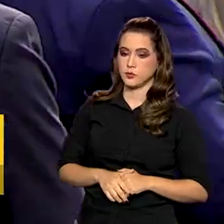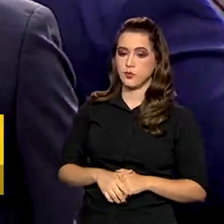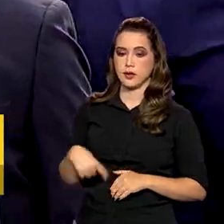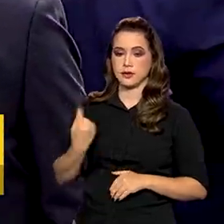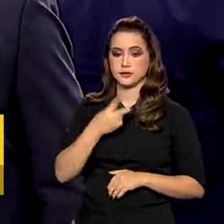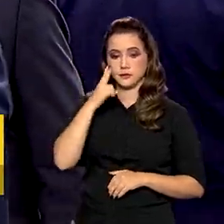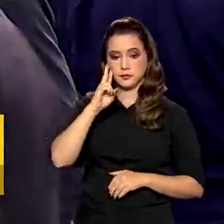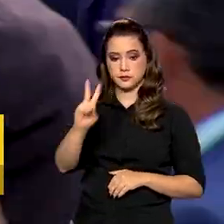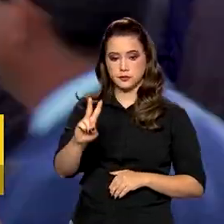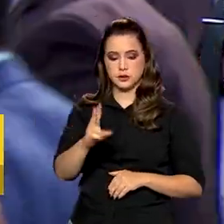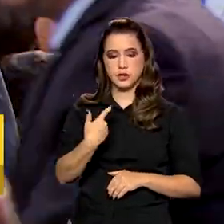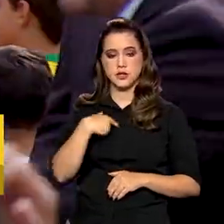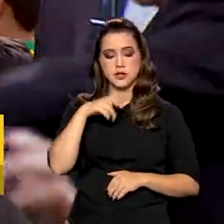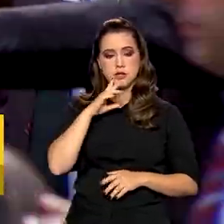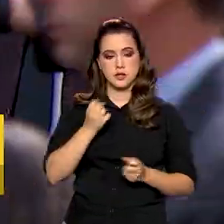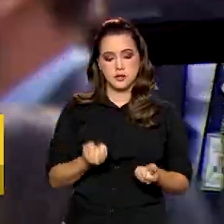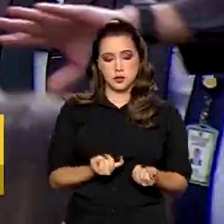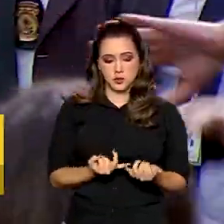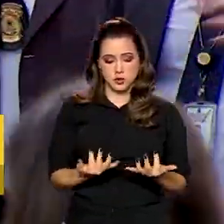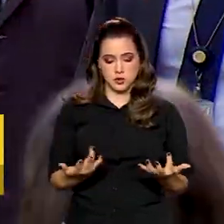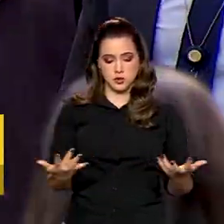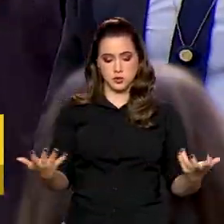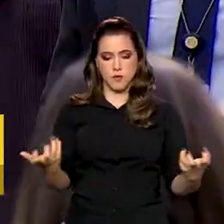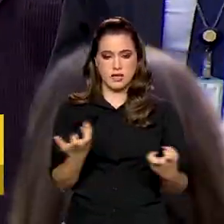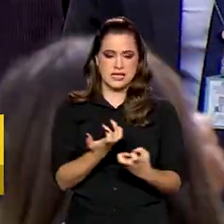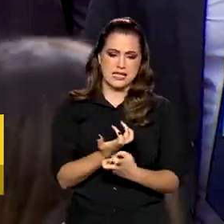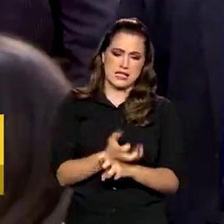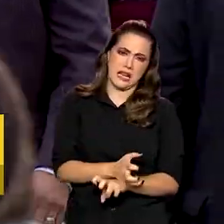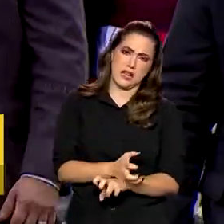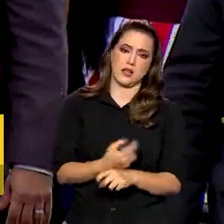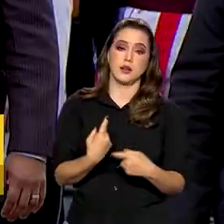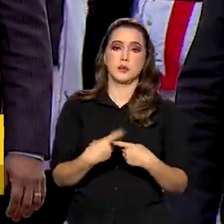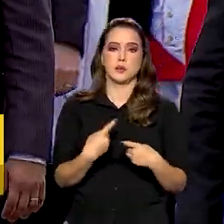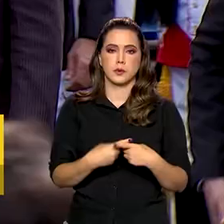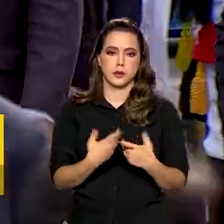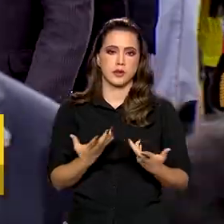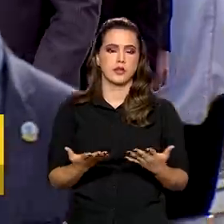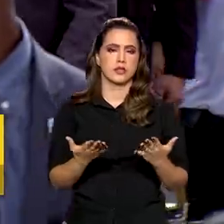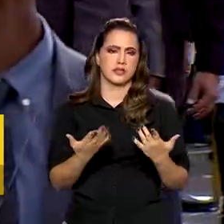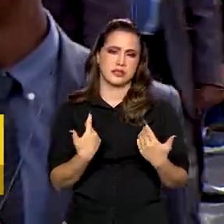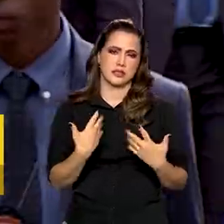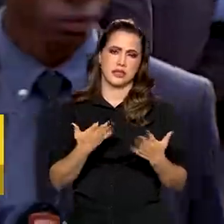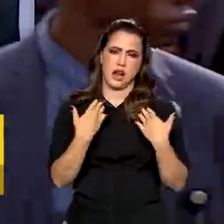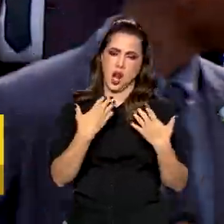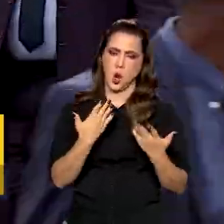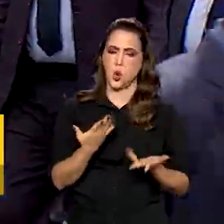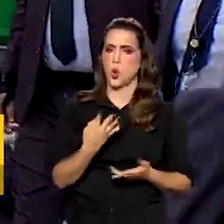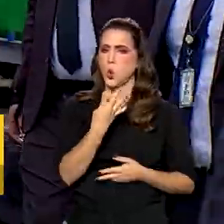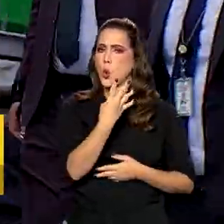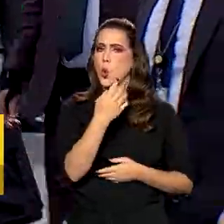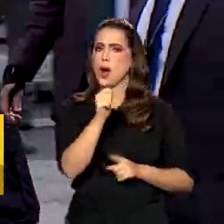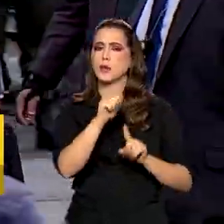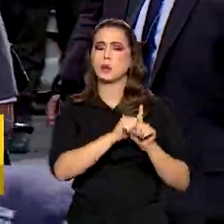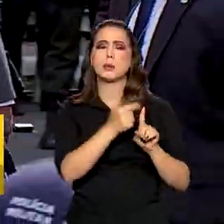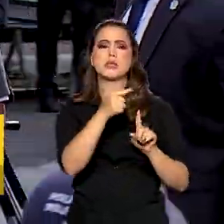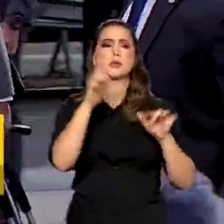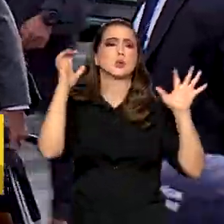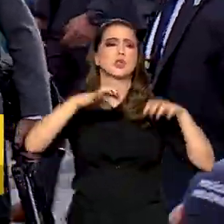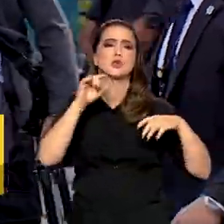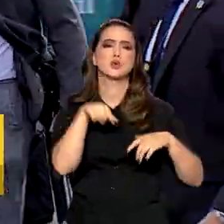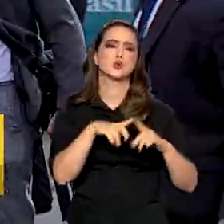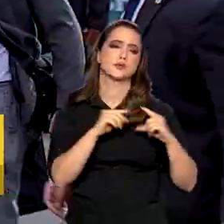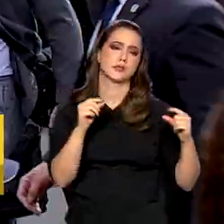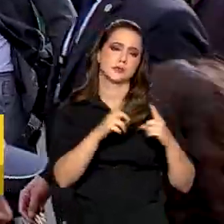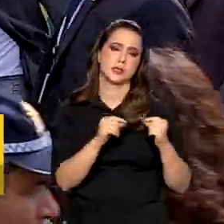vê ali a grama castigada aqui no DF, né? É seca, né? Já são mais de 4 meses sem uma gotinha de água aqui